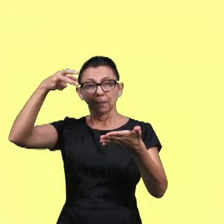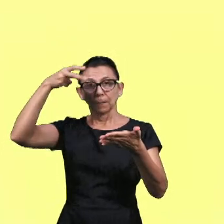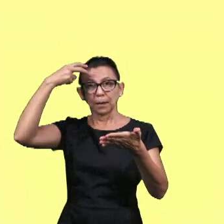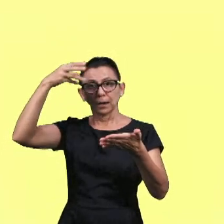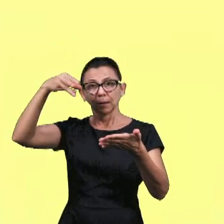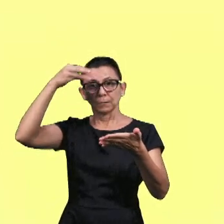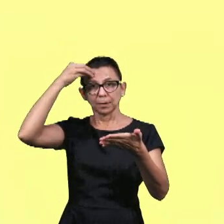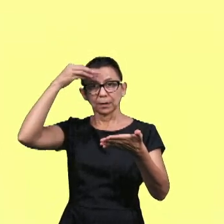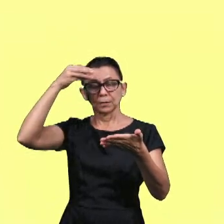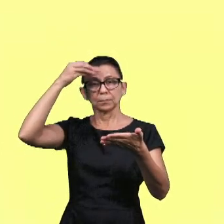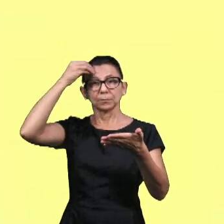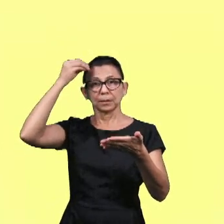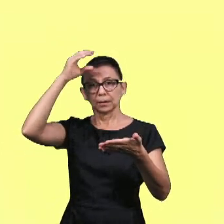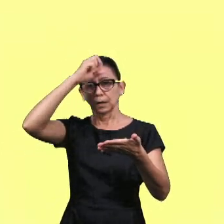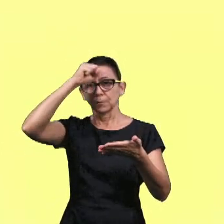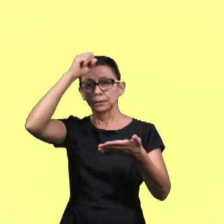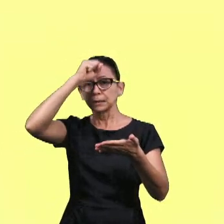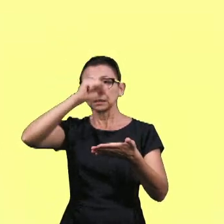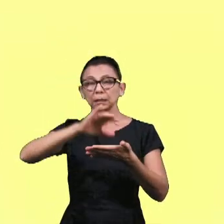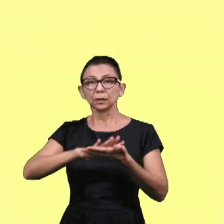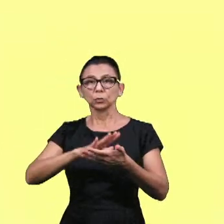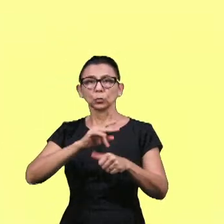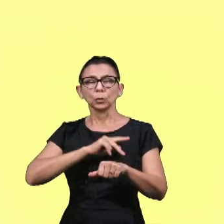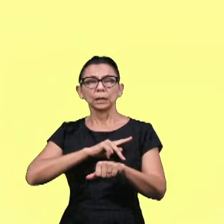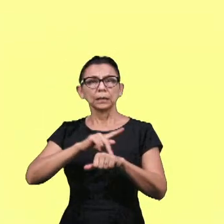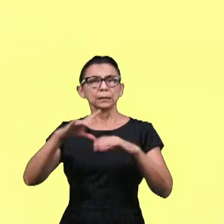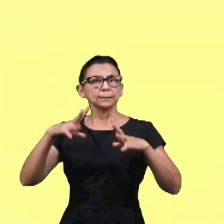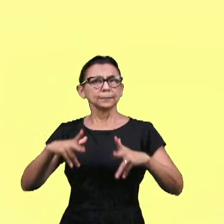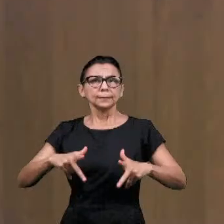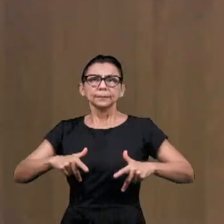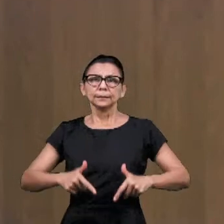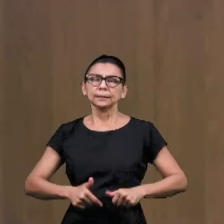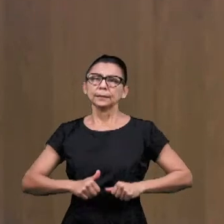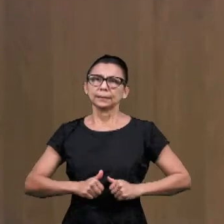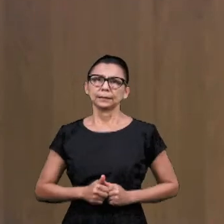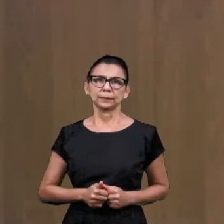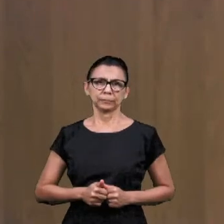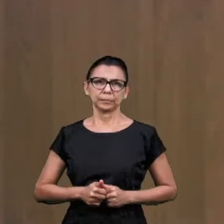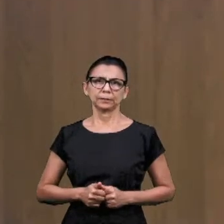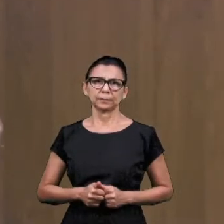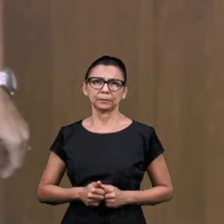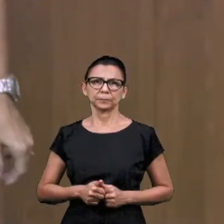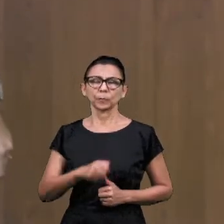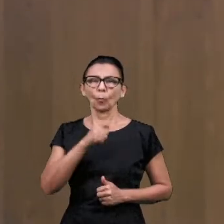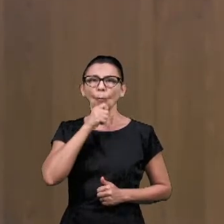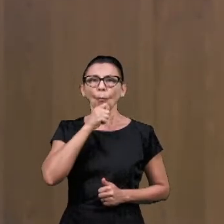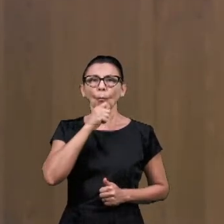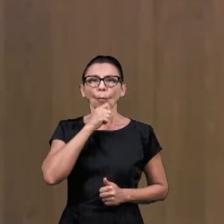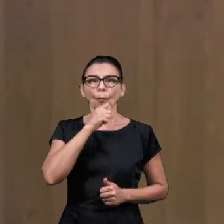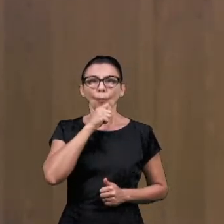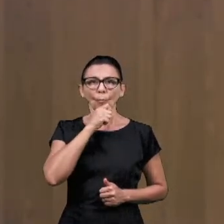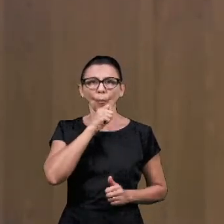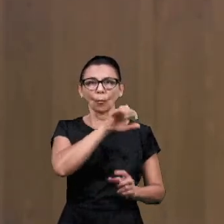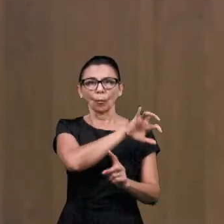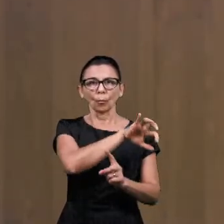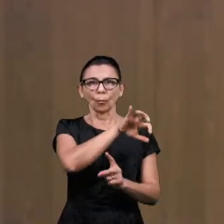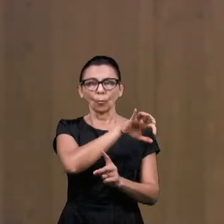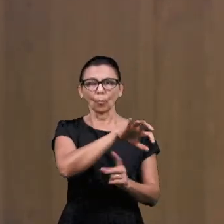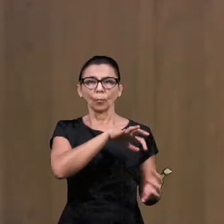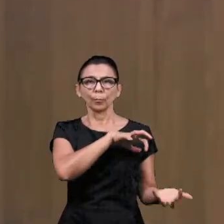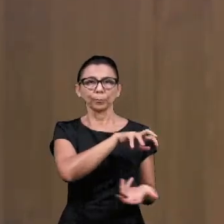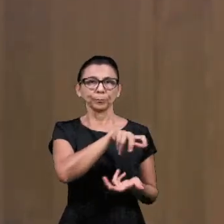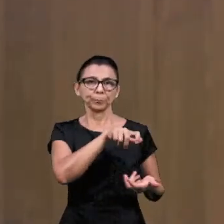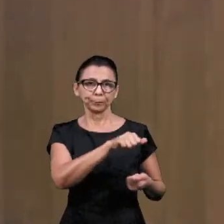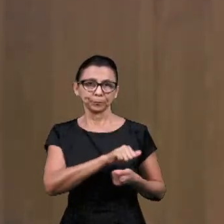palavra de Deus pura, sem os maus ensinos deste mundo. É com muita tristeza que nós